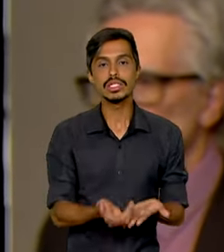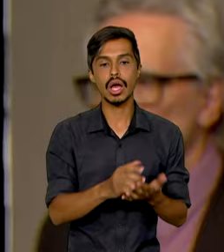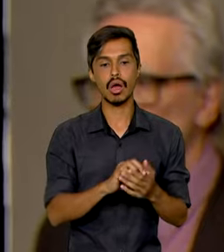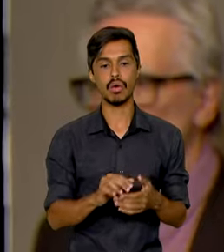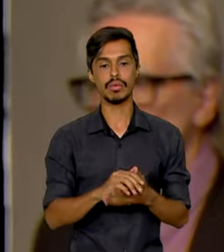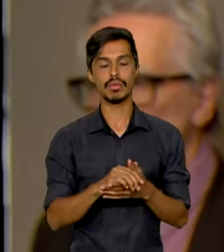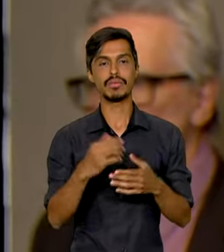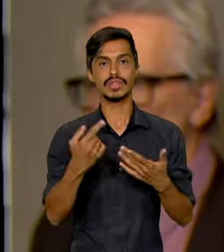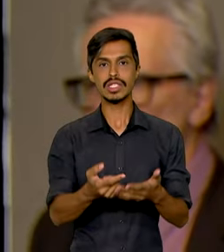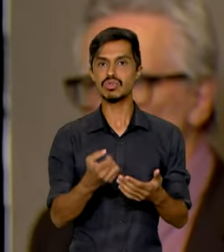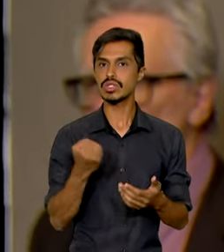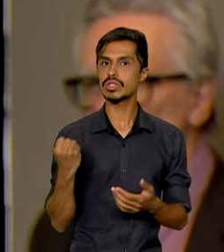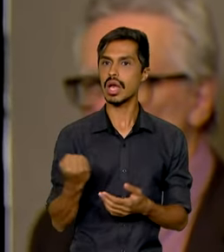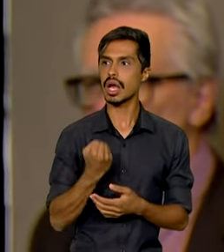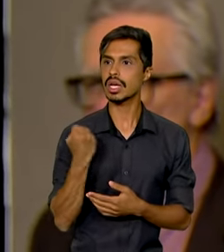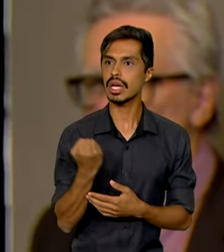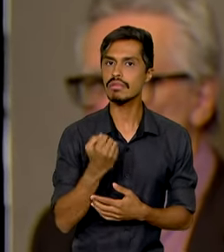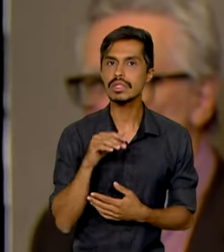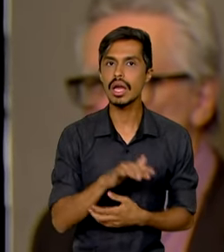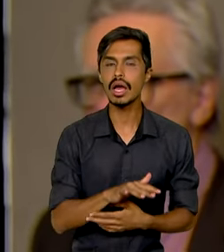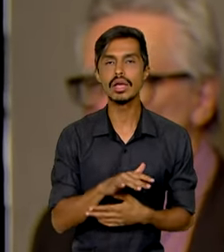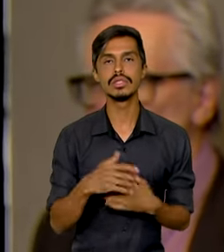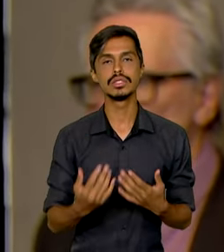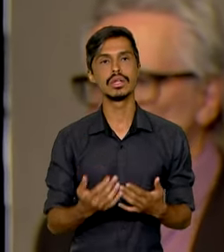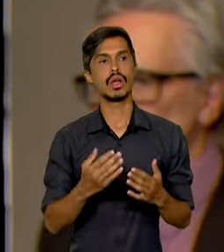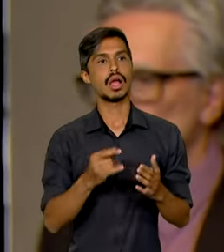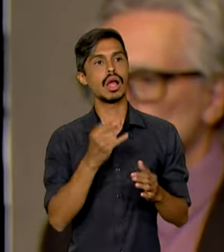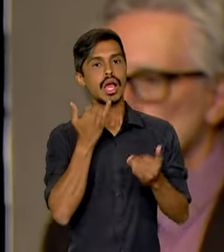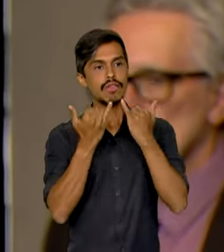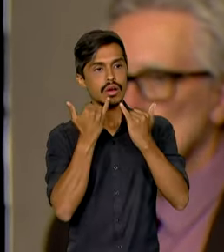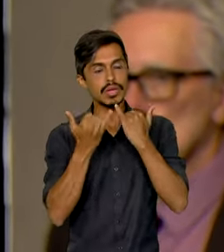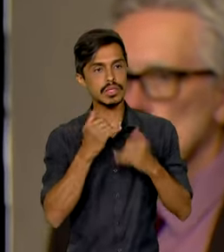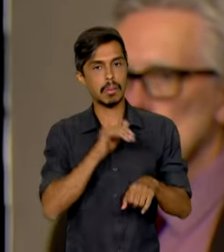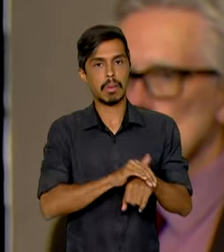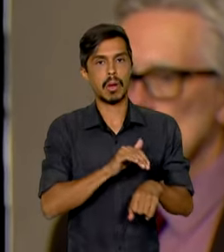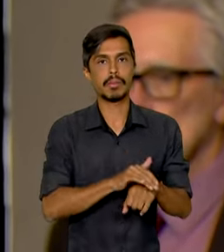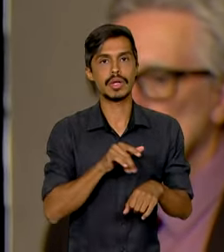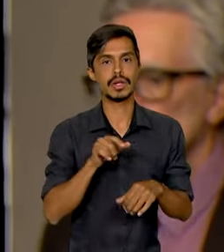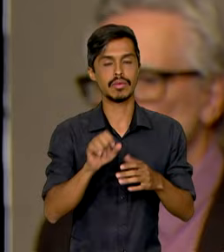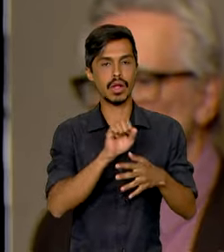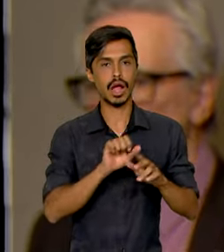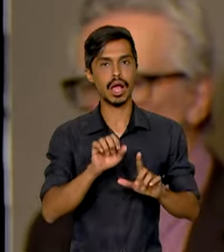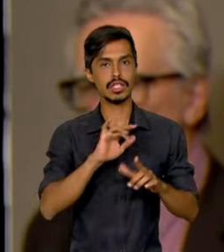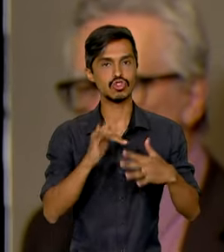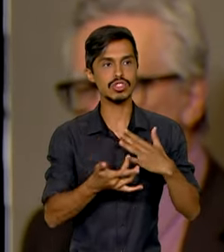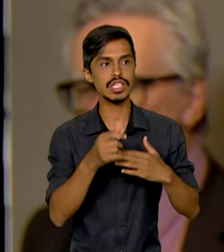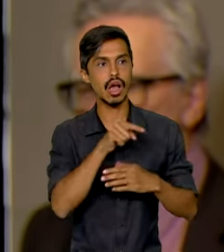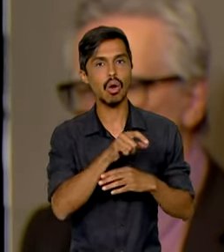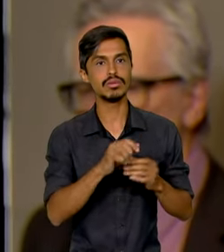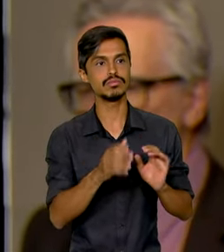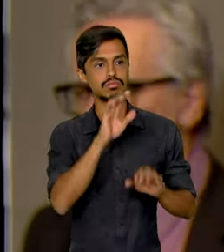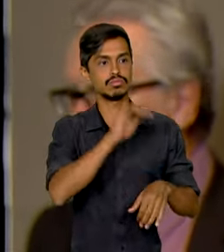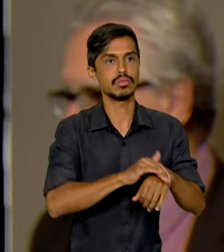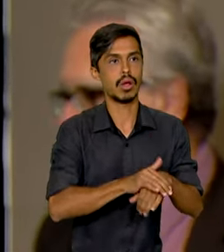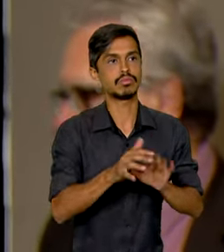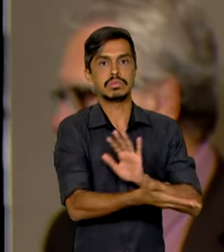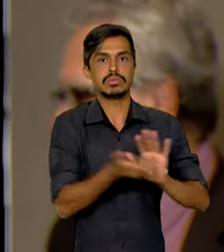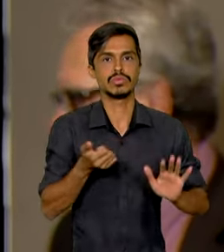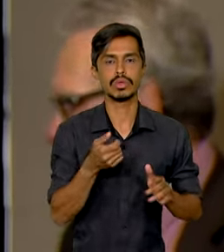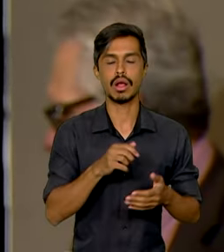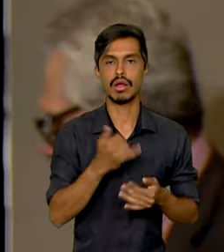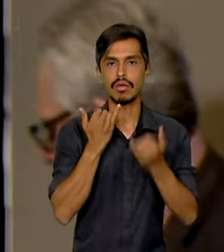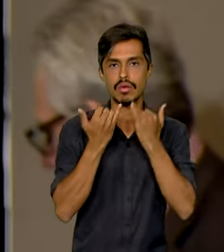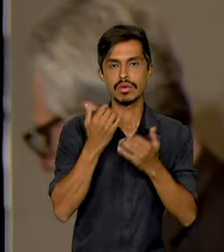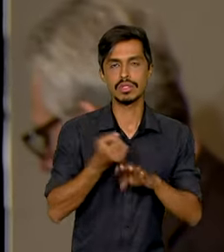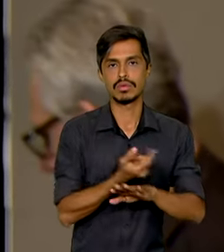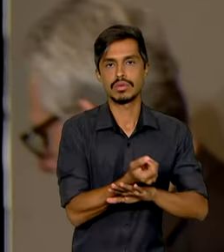a gravidade do fato, retirou por conta própria a conta deste usuário. A desinformação digital na área